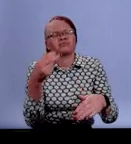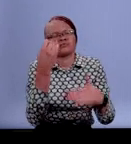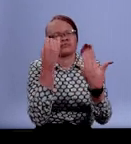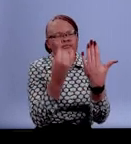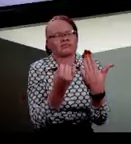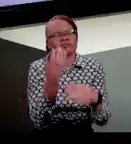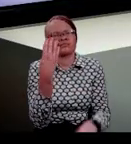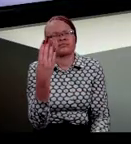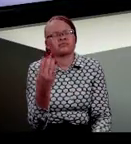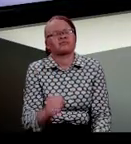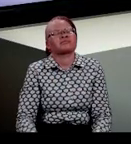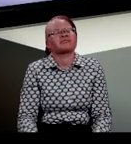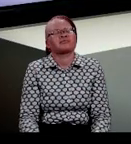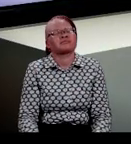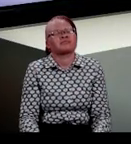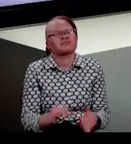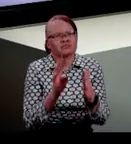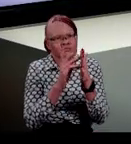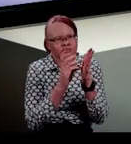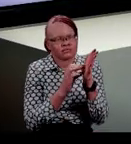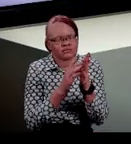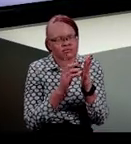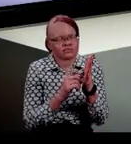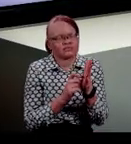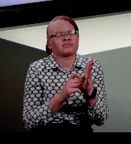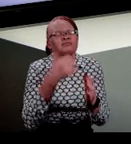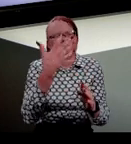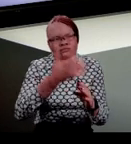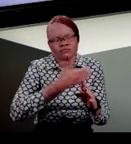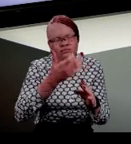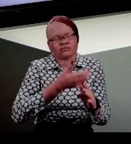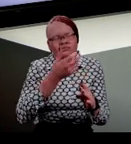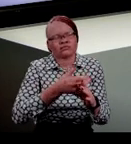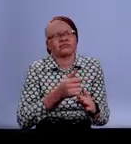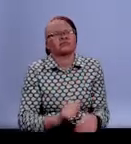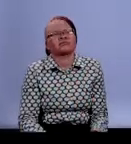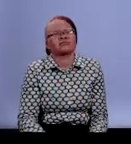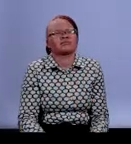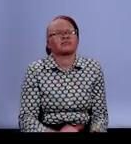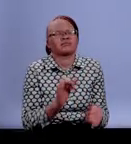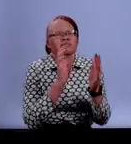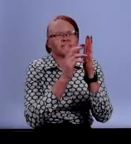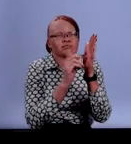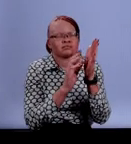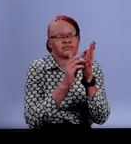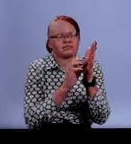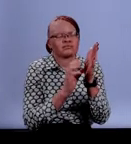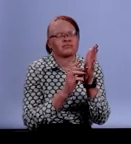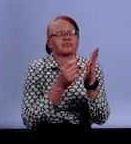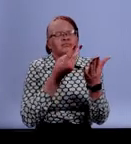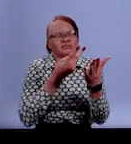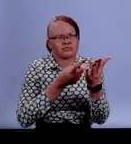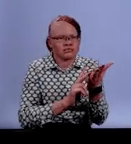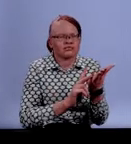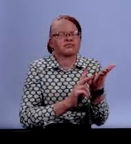64 e vamos resolver algumas atividades calcula o valor